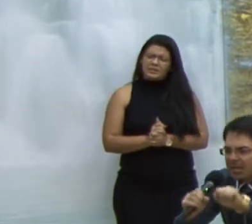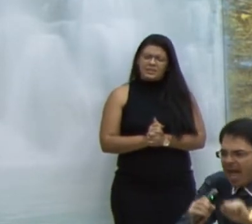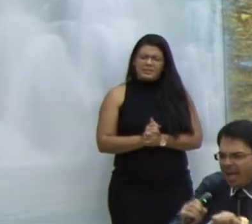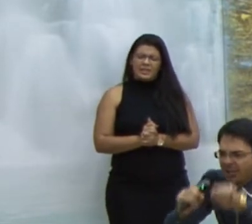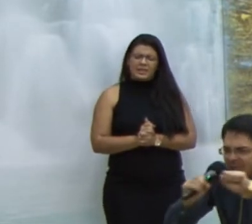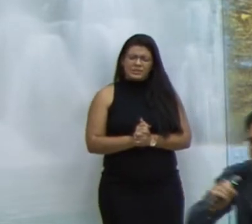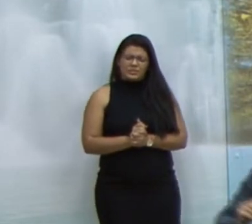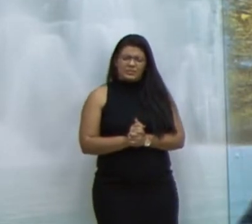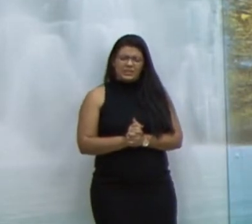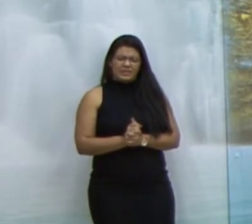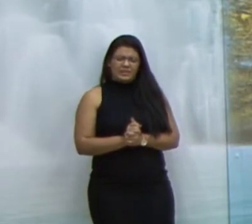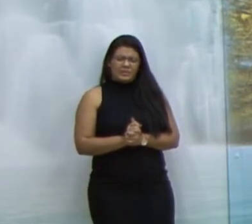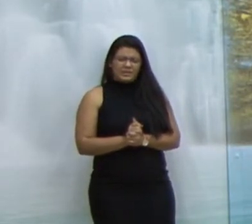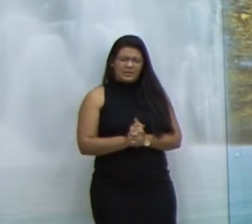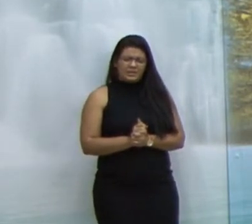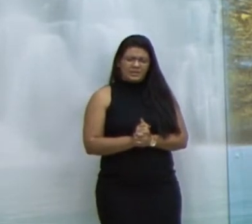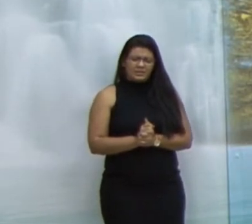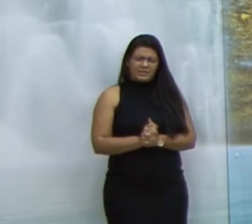muitas igrejas.